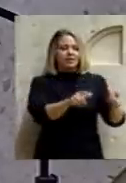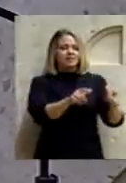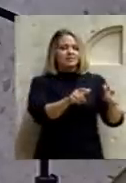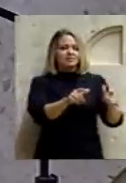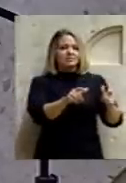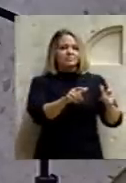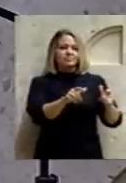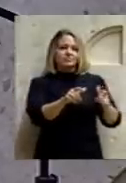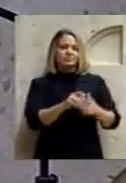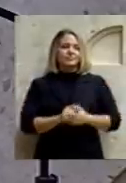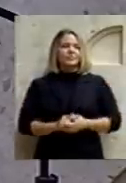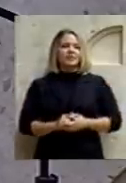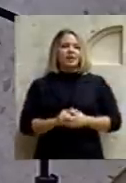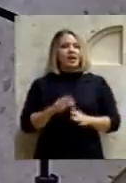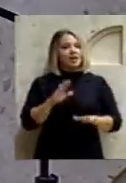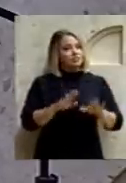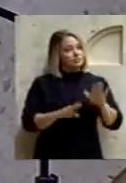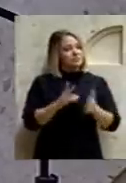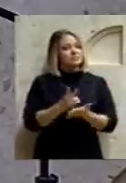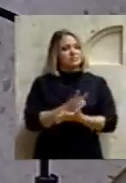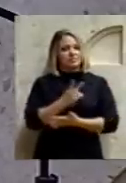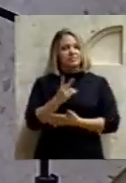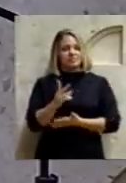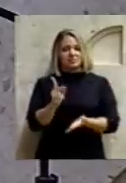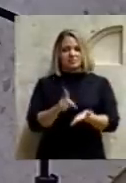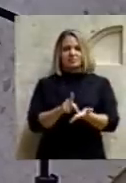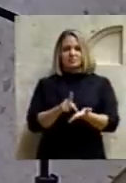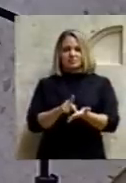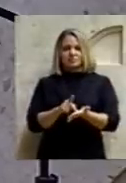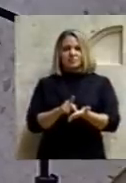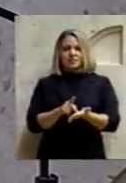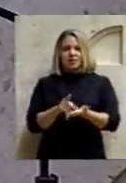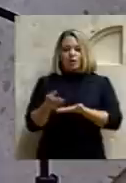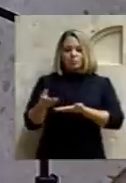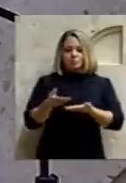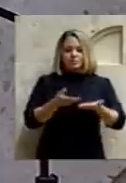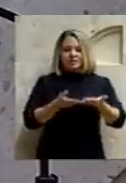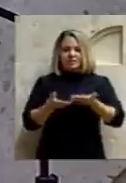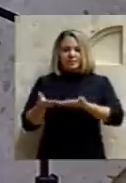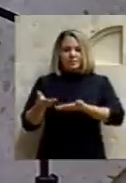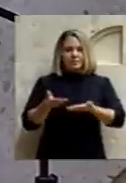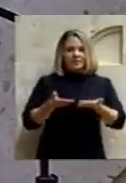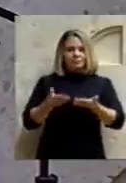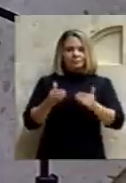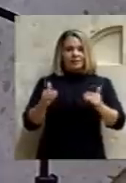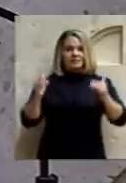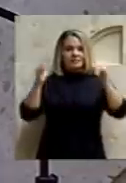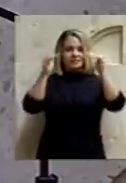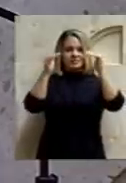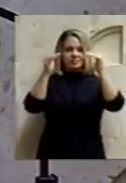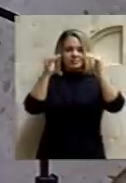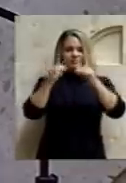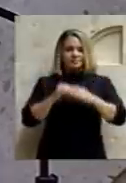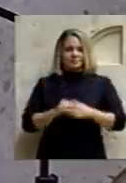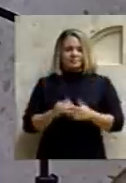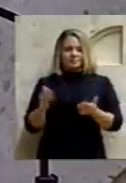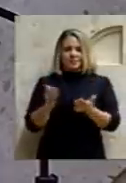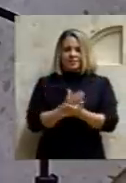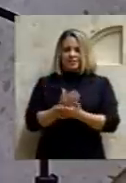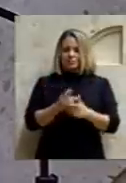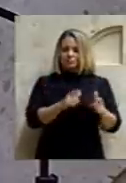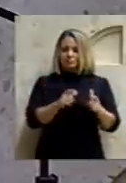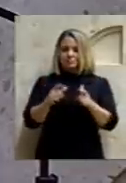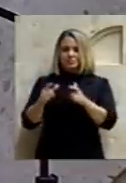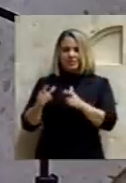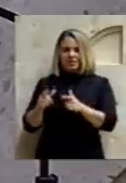não sempre, é claro, mas às vezes sim, é o tratamento privilegiado, o bypass,